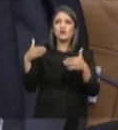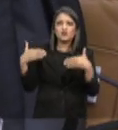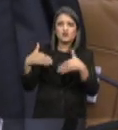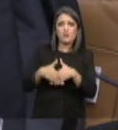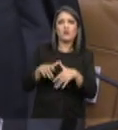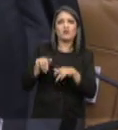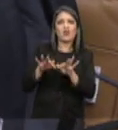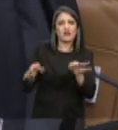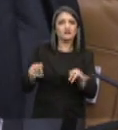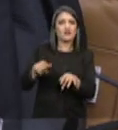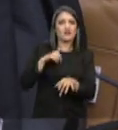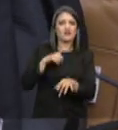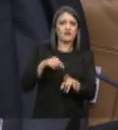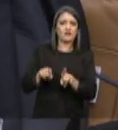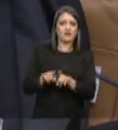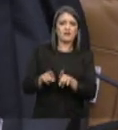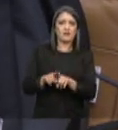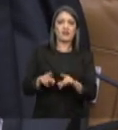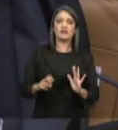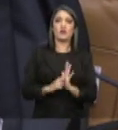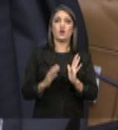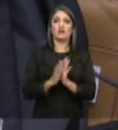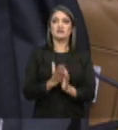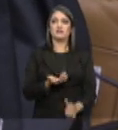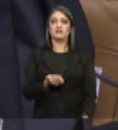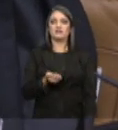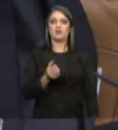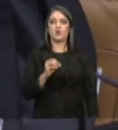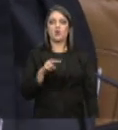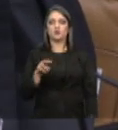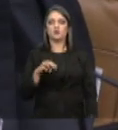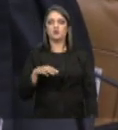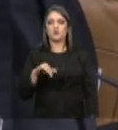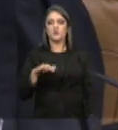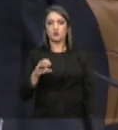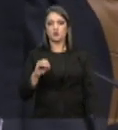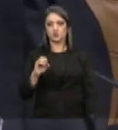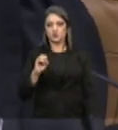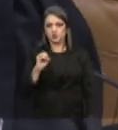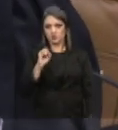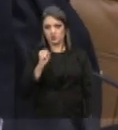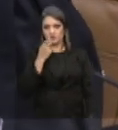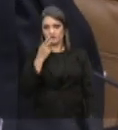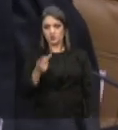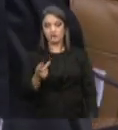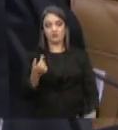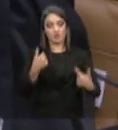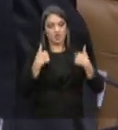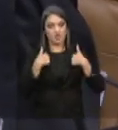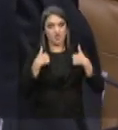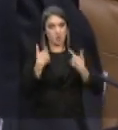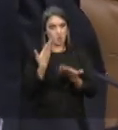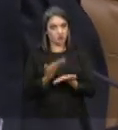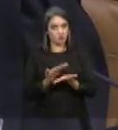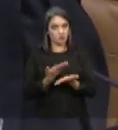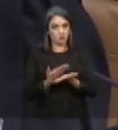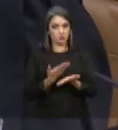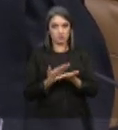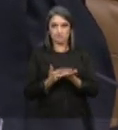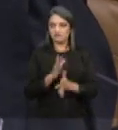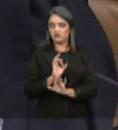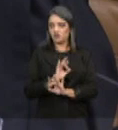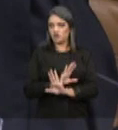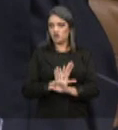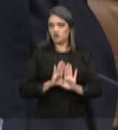deixou disse na oração aos moços estudante sou nada mais